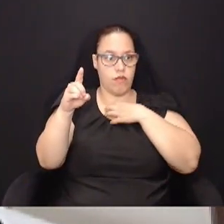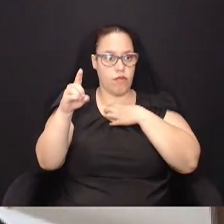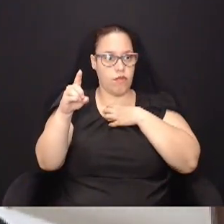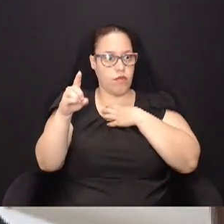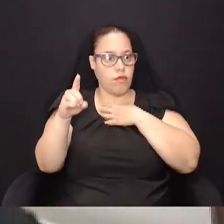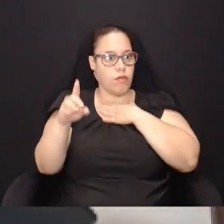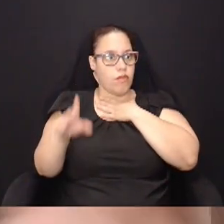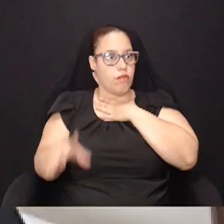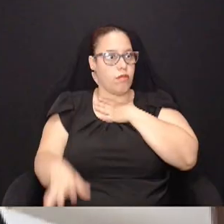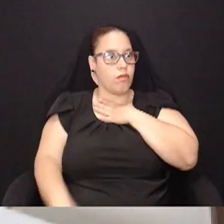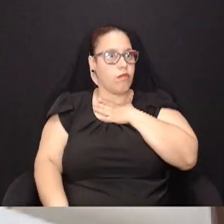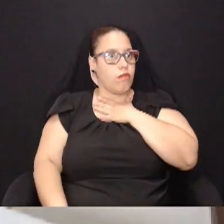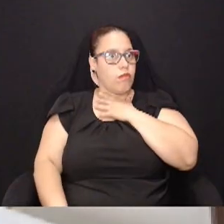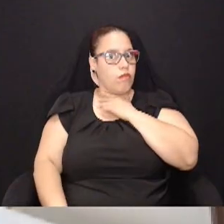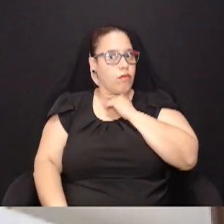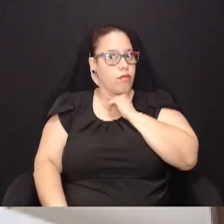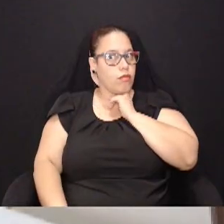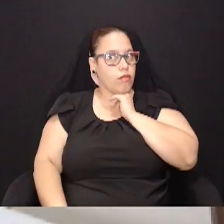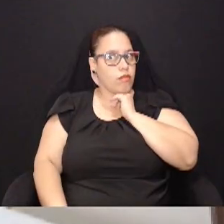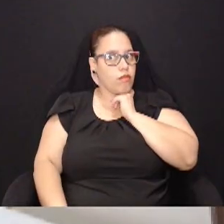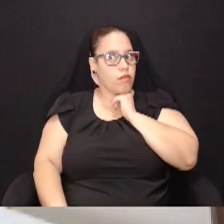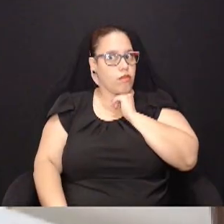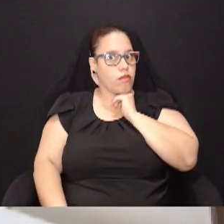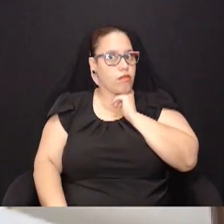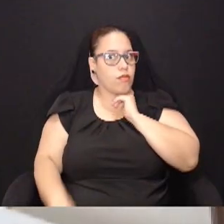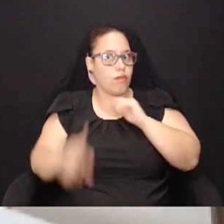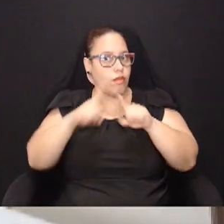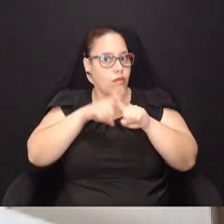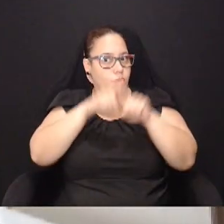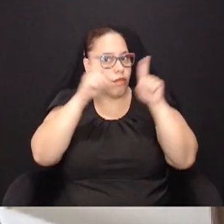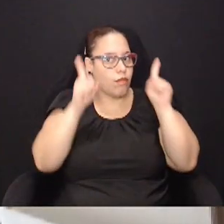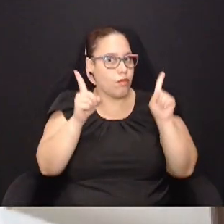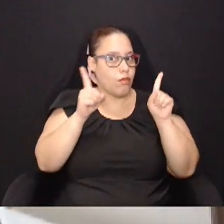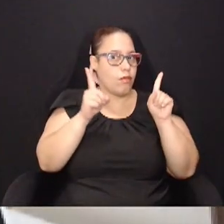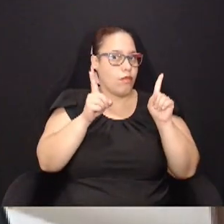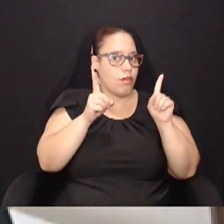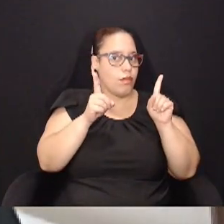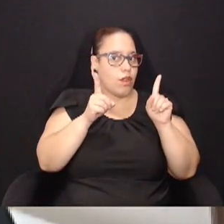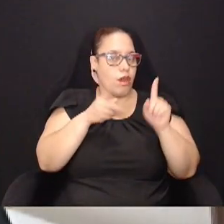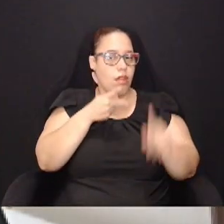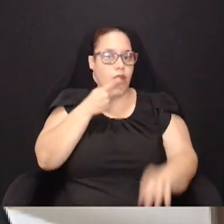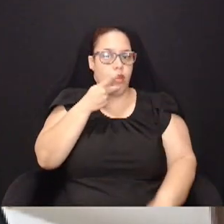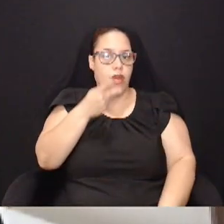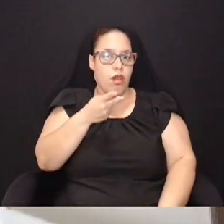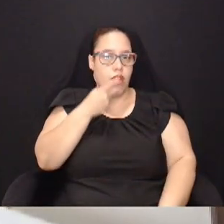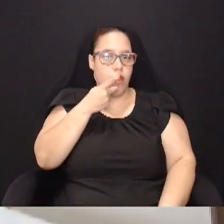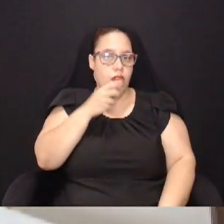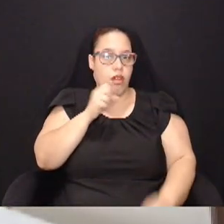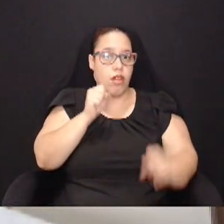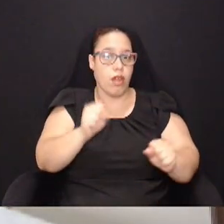A criança poderia falar qualquer coisa, mas o desabafo dela é: pô, cadê você?